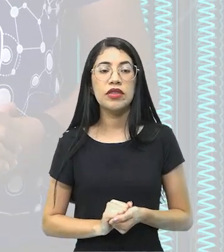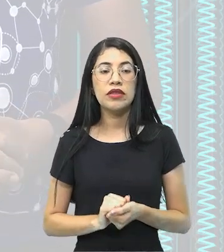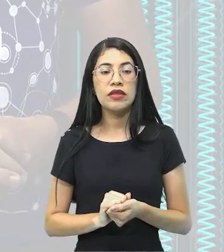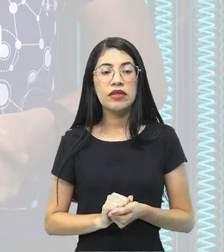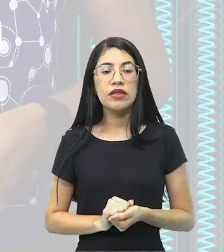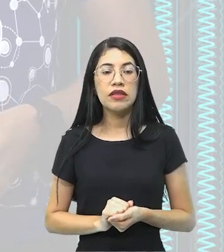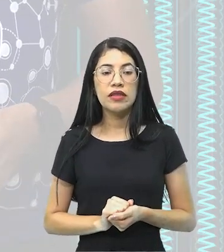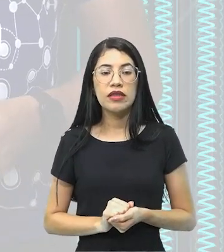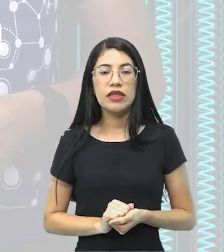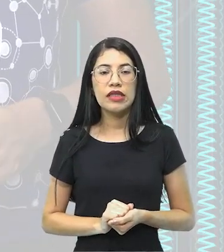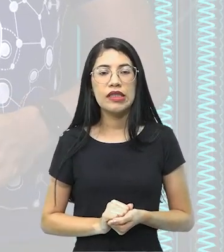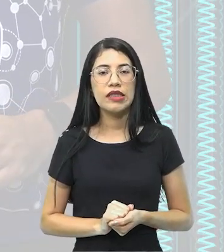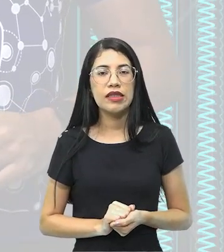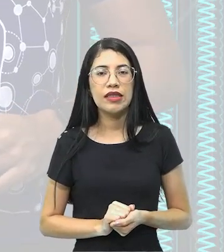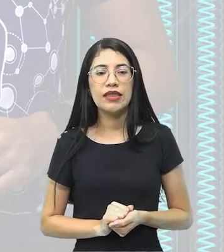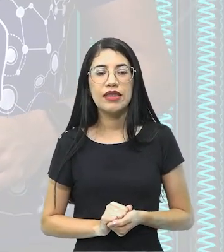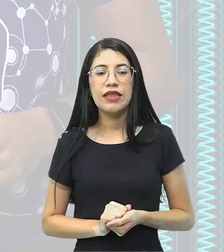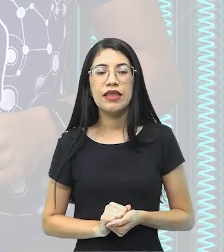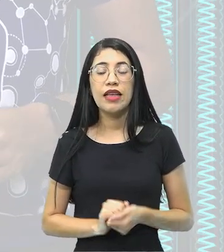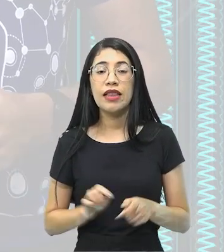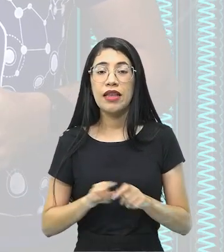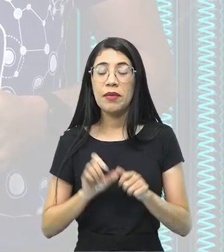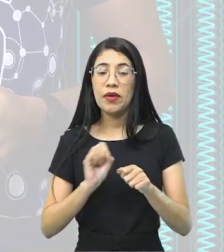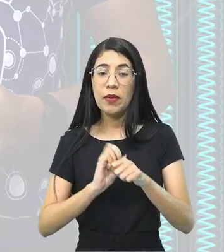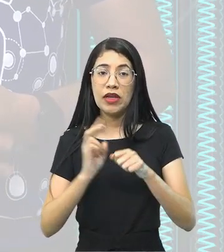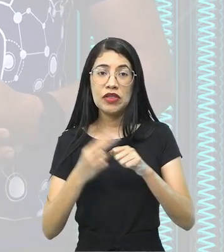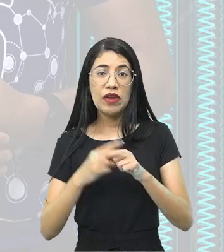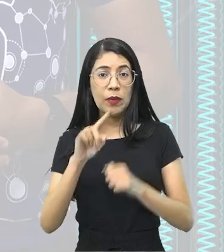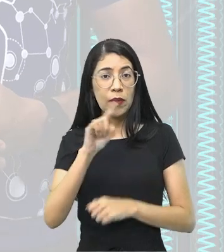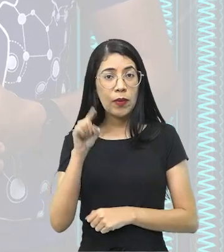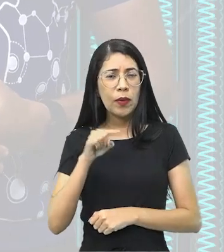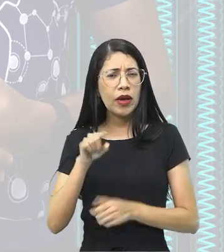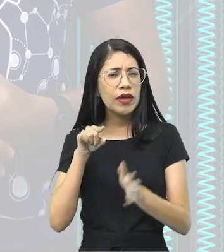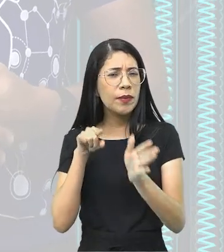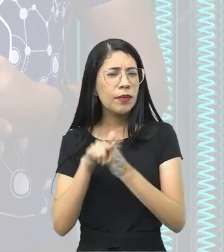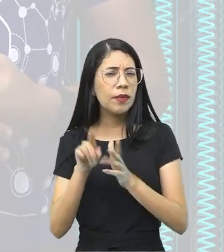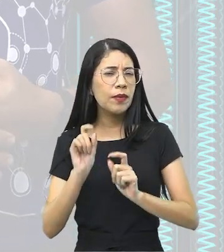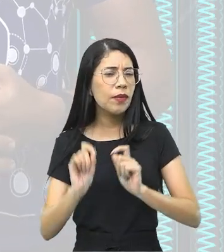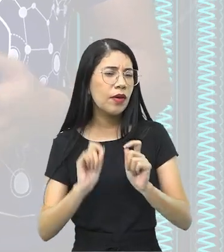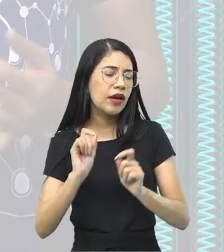ok? Temos também os advérbios interrogativos, que